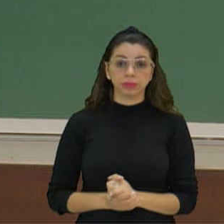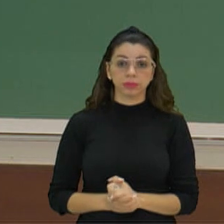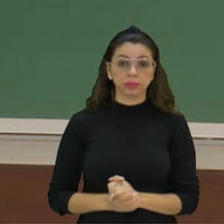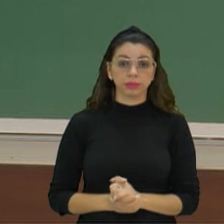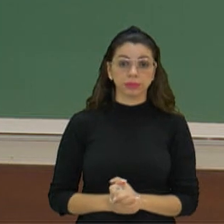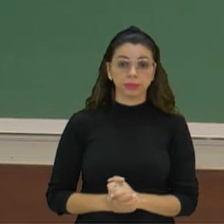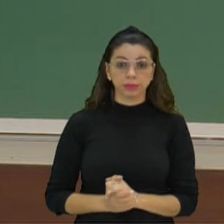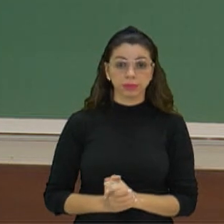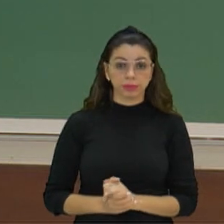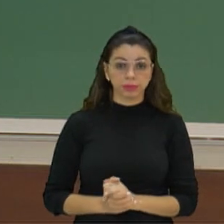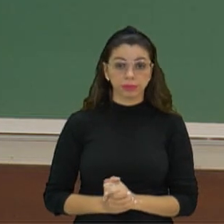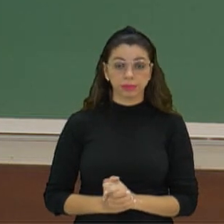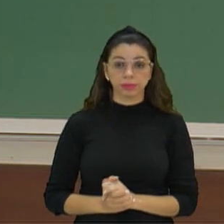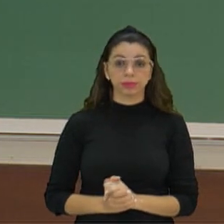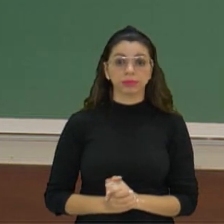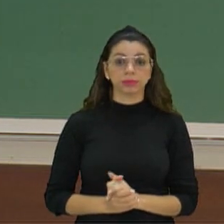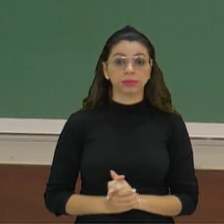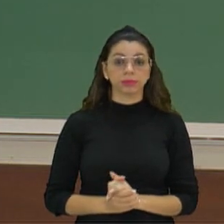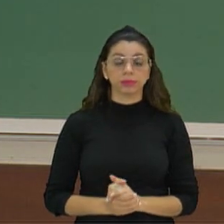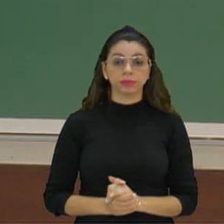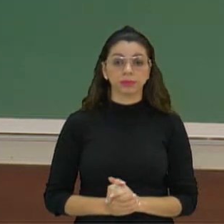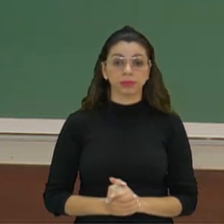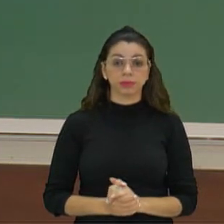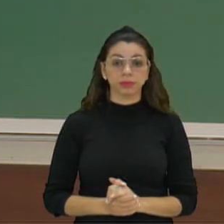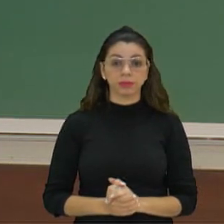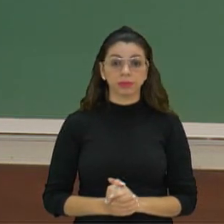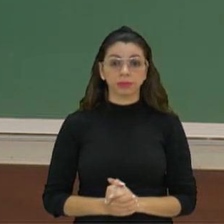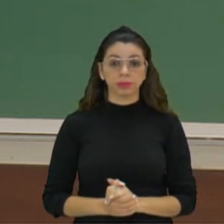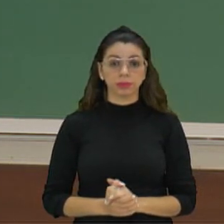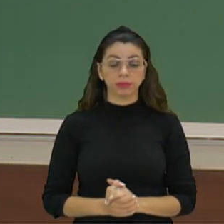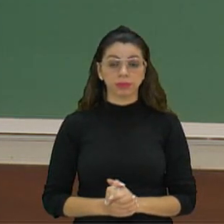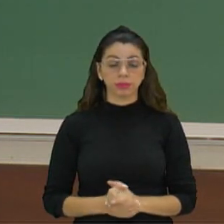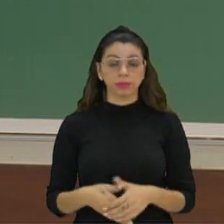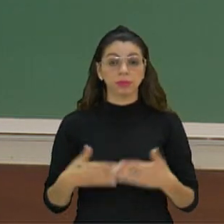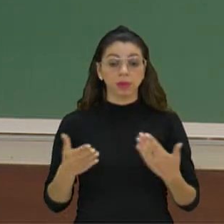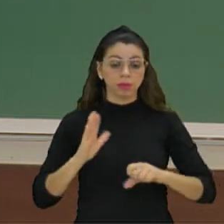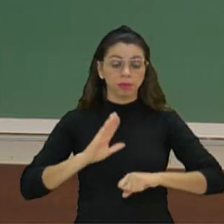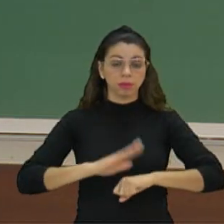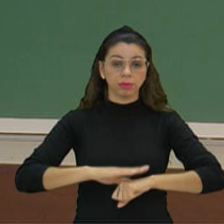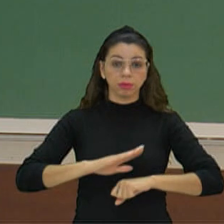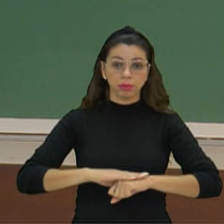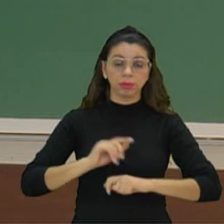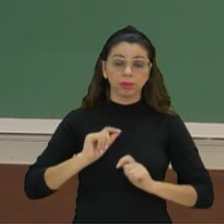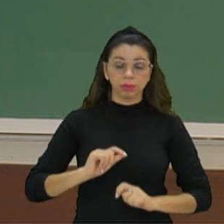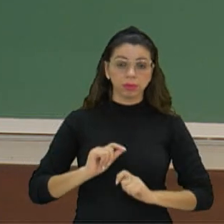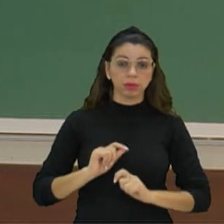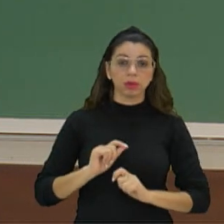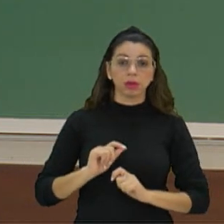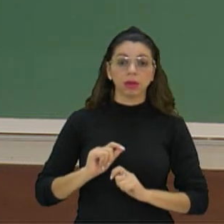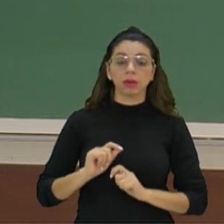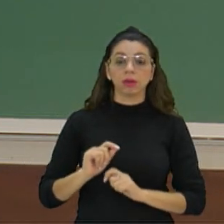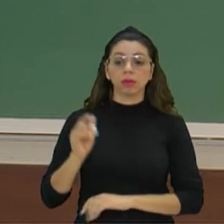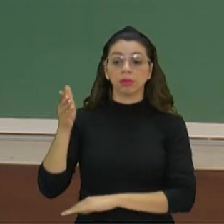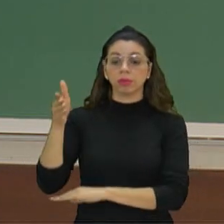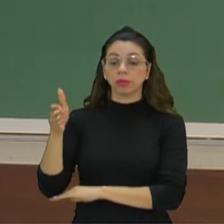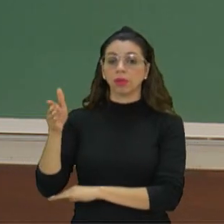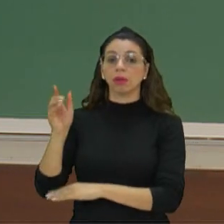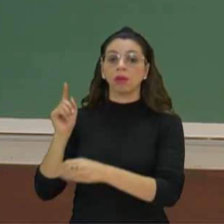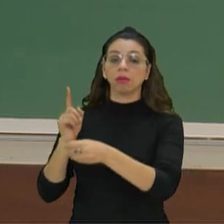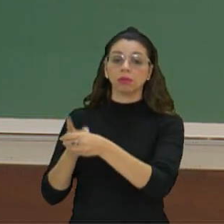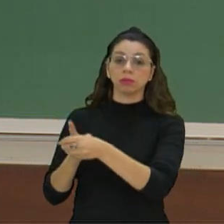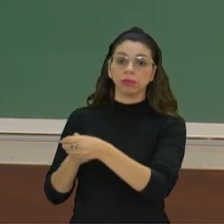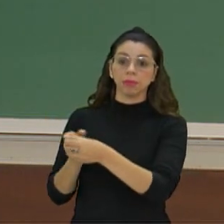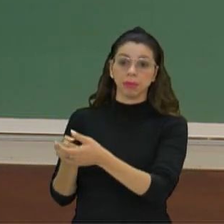I booked my hotel room in Petrópolis. Eu já reservei o meu hotel em Petrópolis.